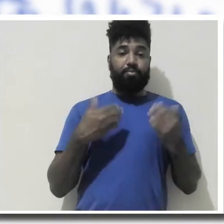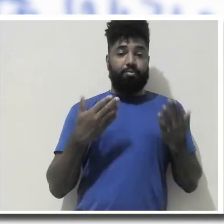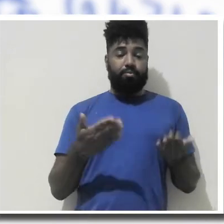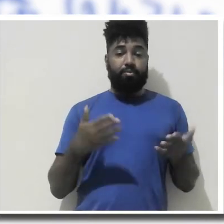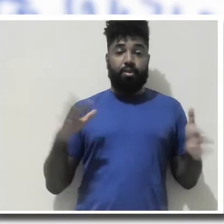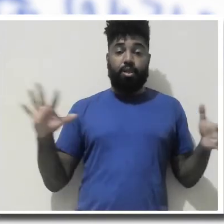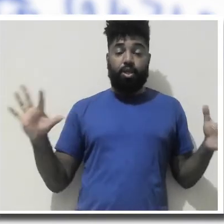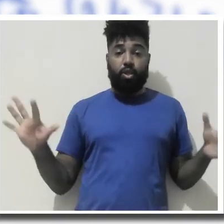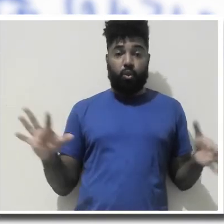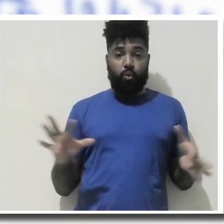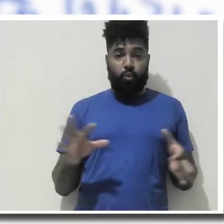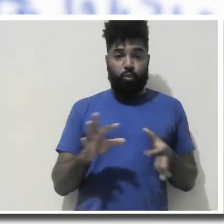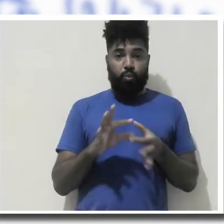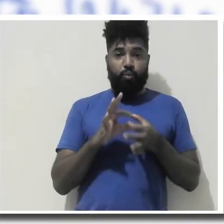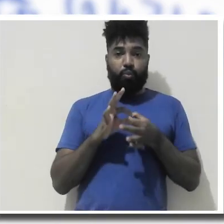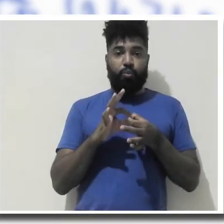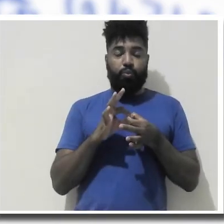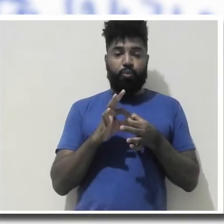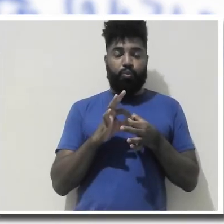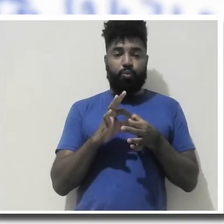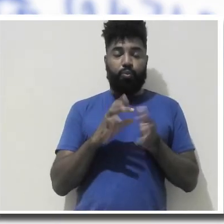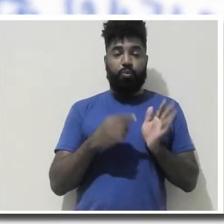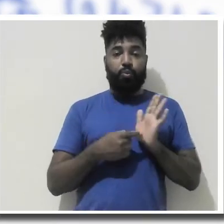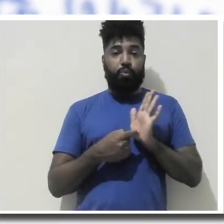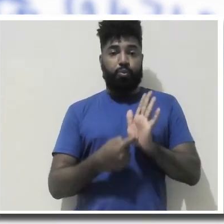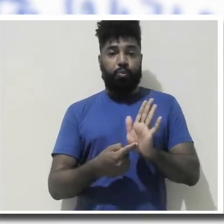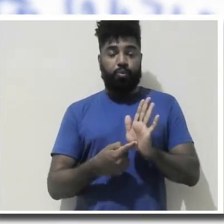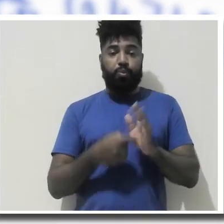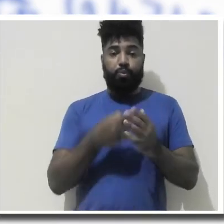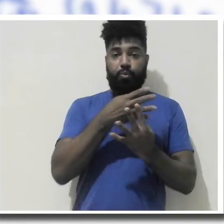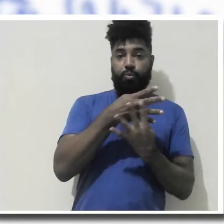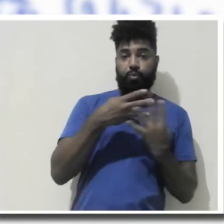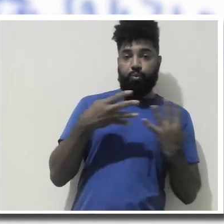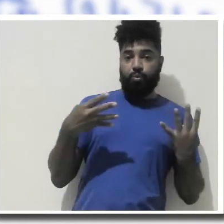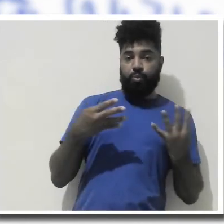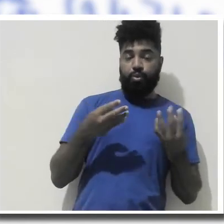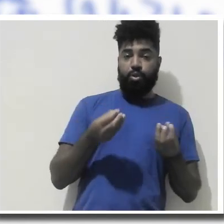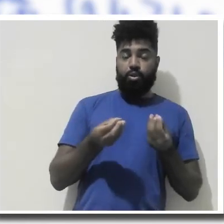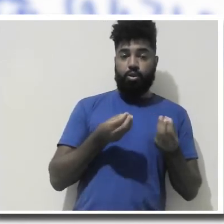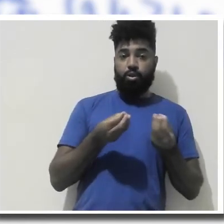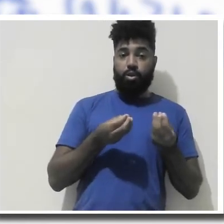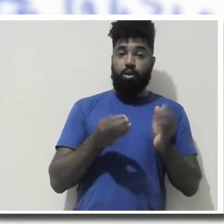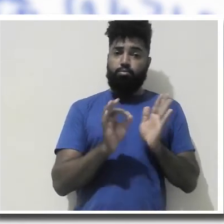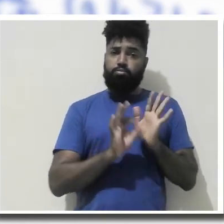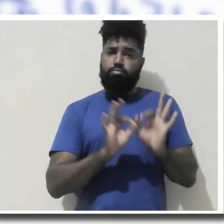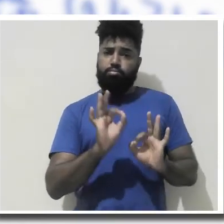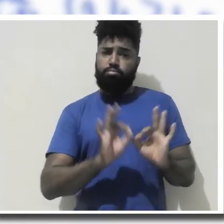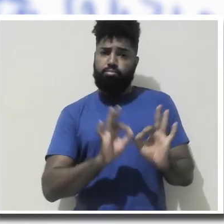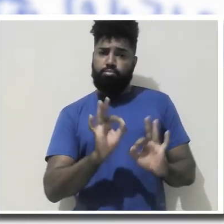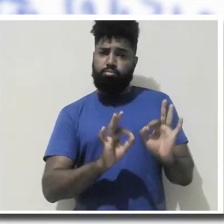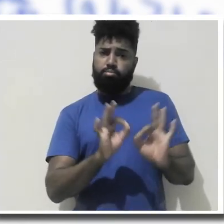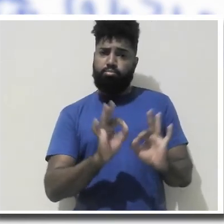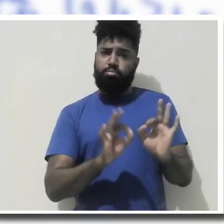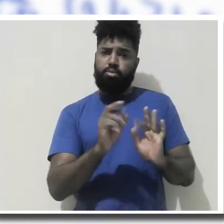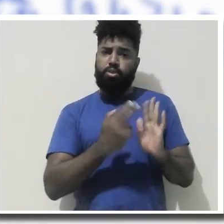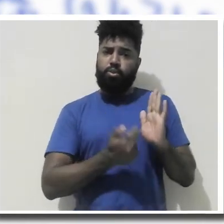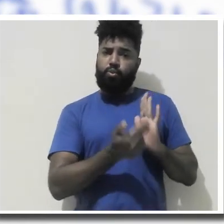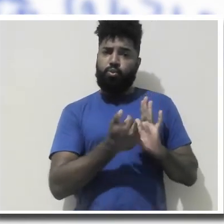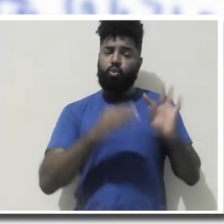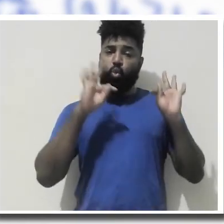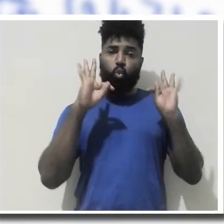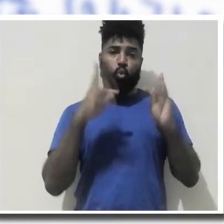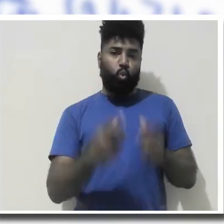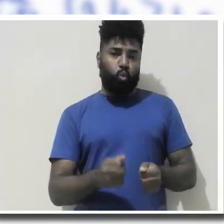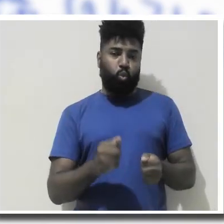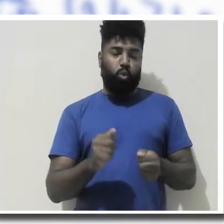Então eu tenho a união. Representar no gráfico aqui por meio de uma pintura, eu vou pintar tudo.